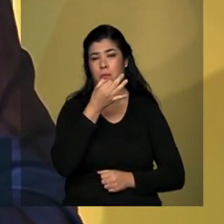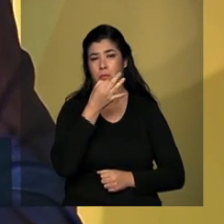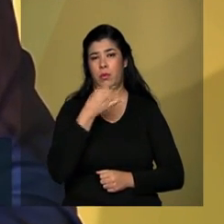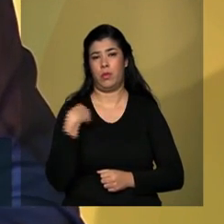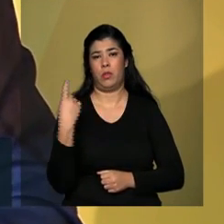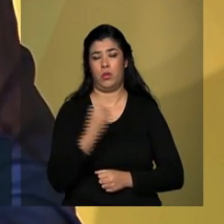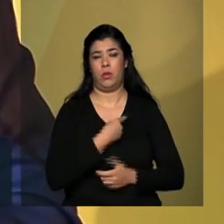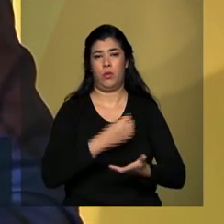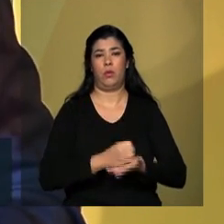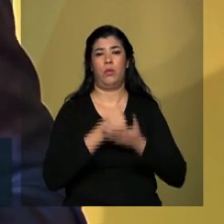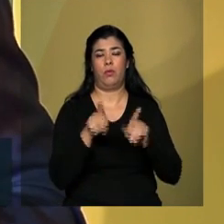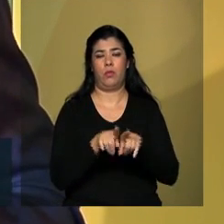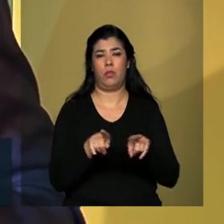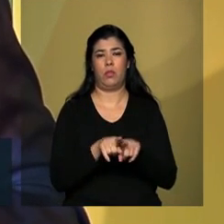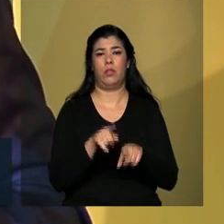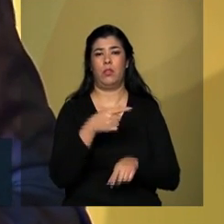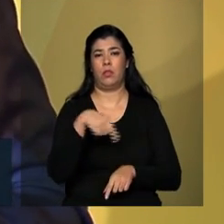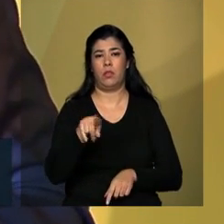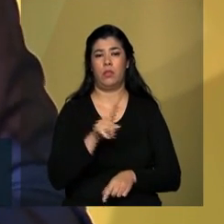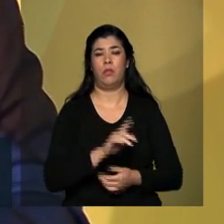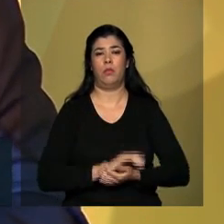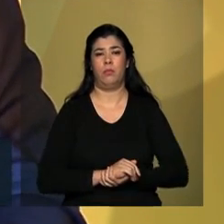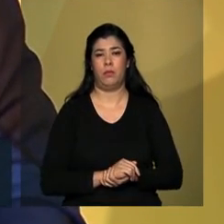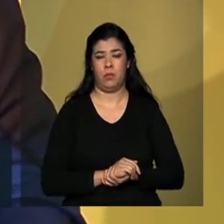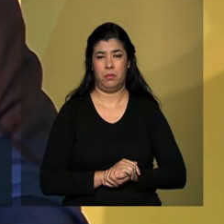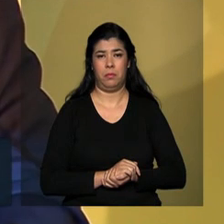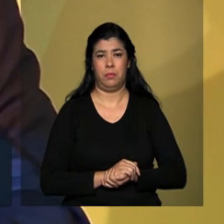estamos oferecendo para